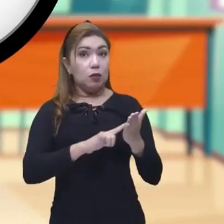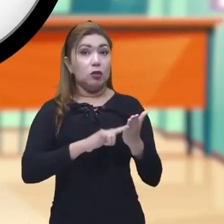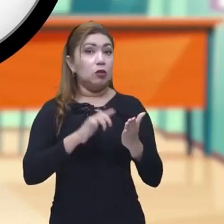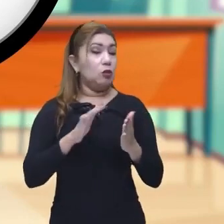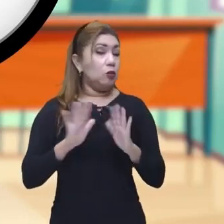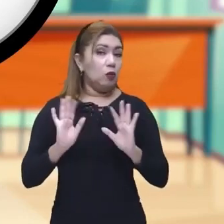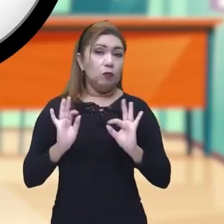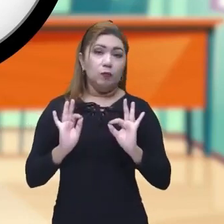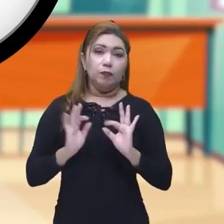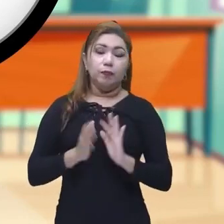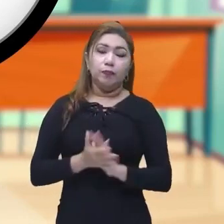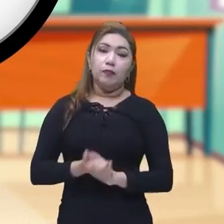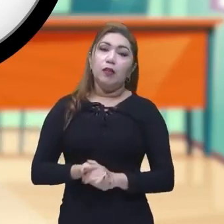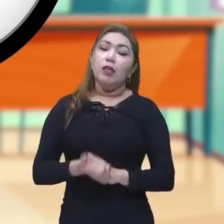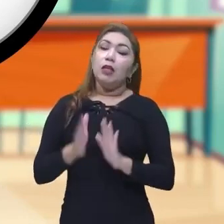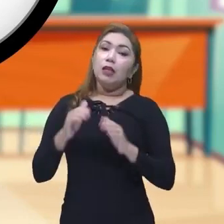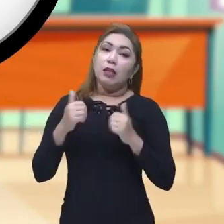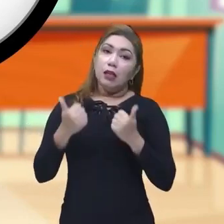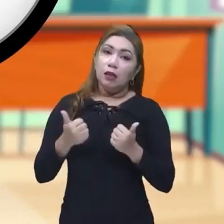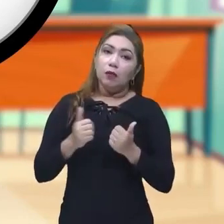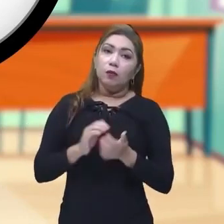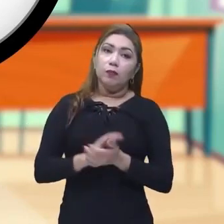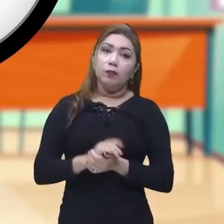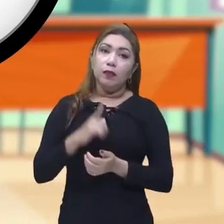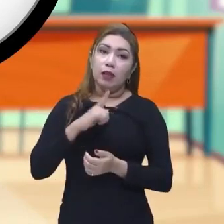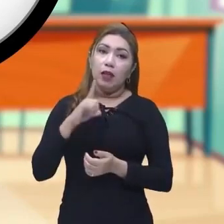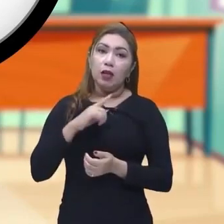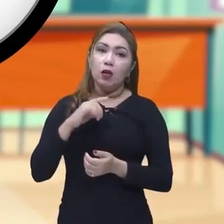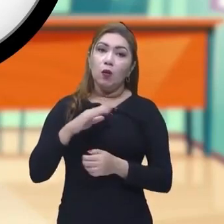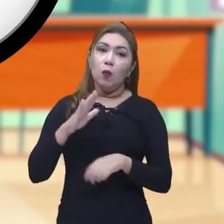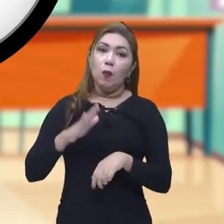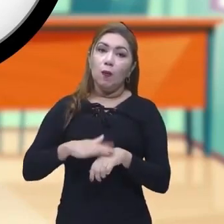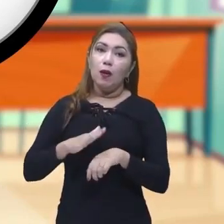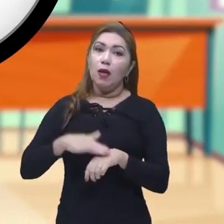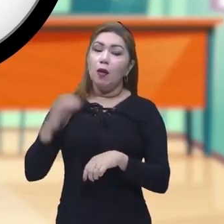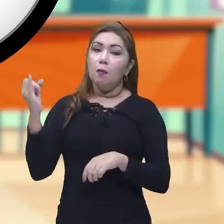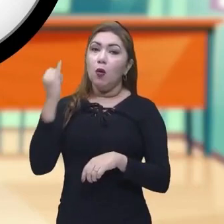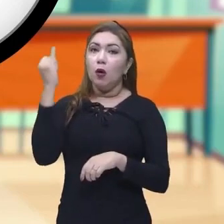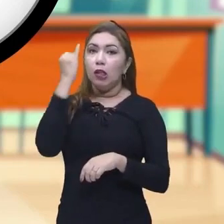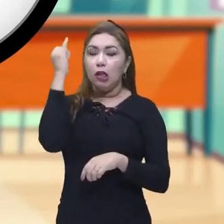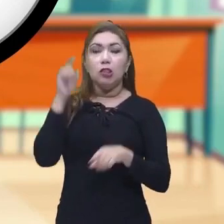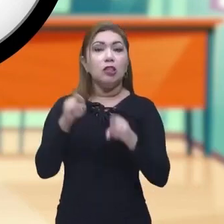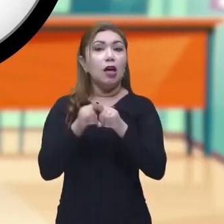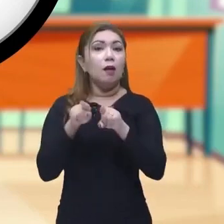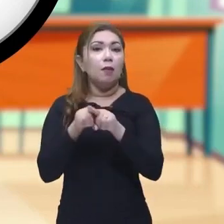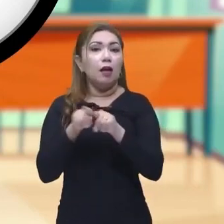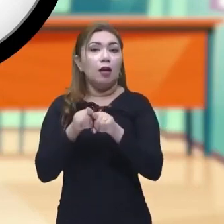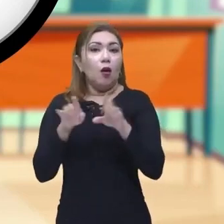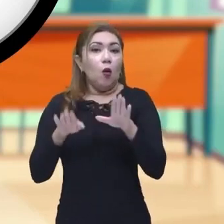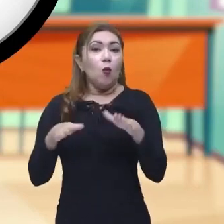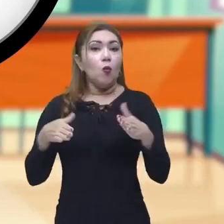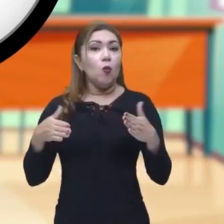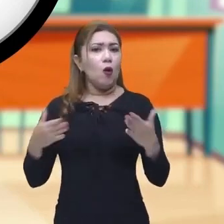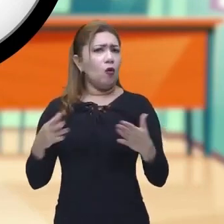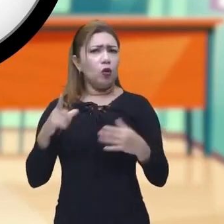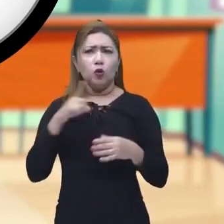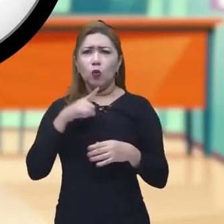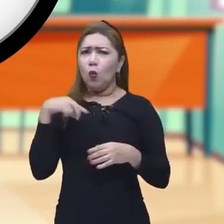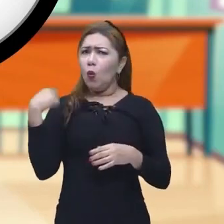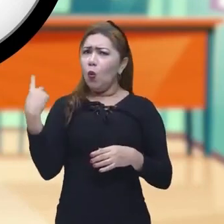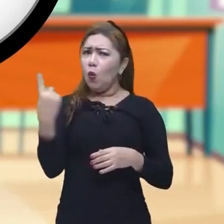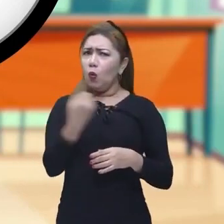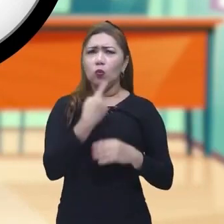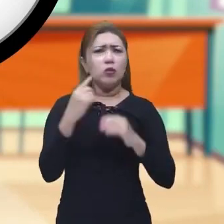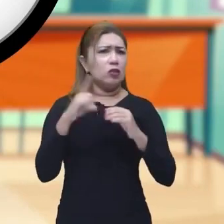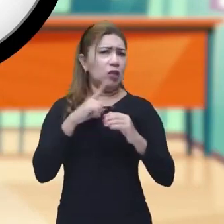Mas também nós temos outro importante meio de utilização de medida de tempo, tá certo? É um recurso que todo mundo tem em casa,